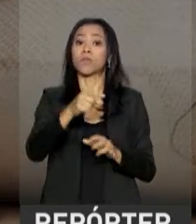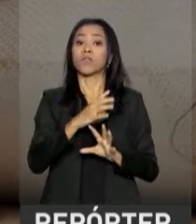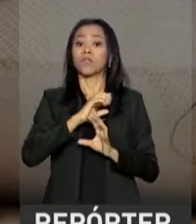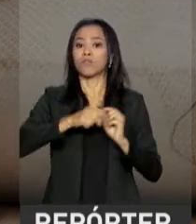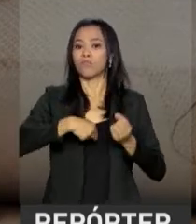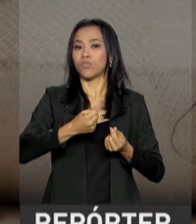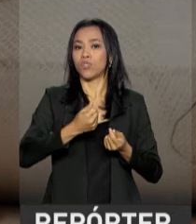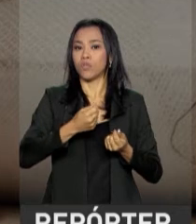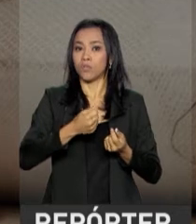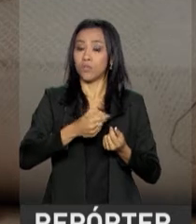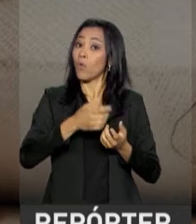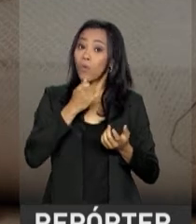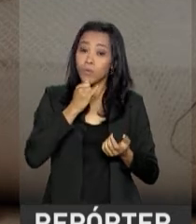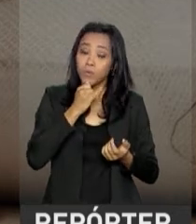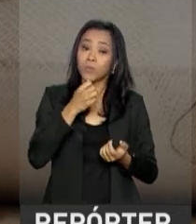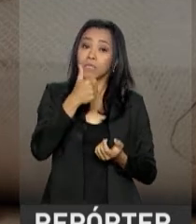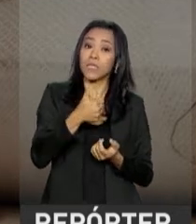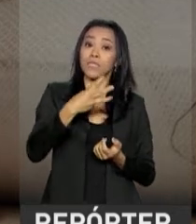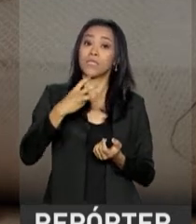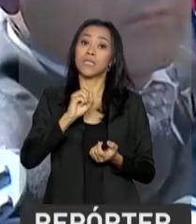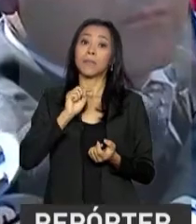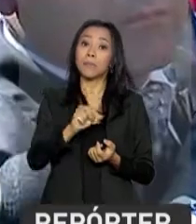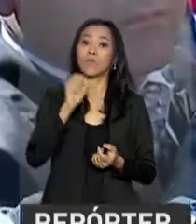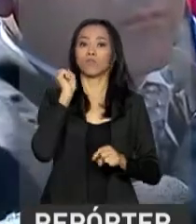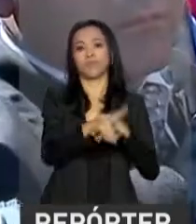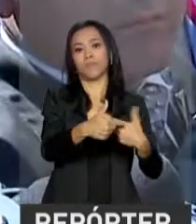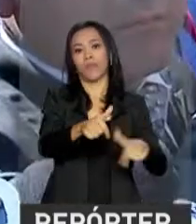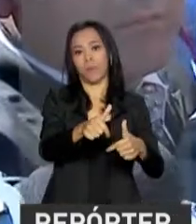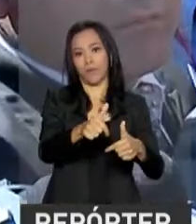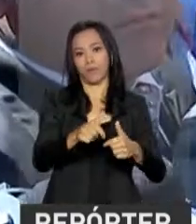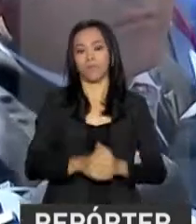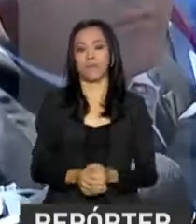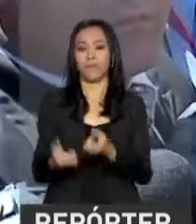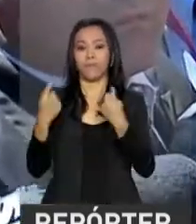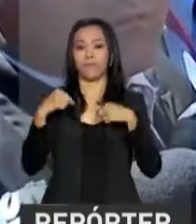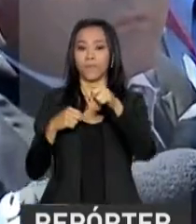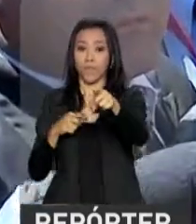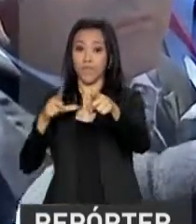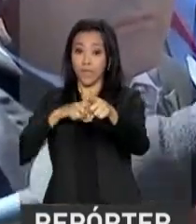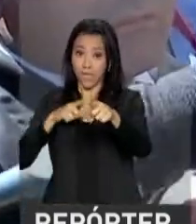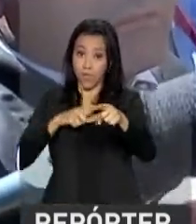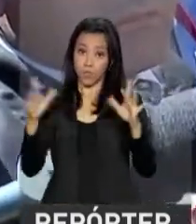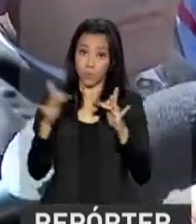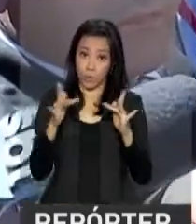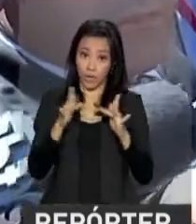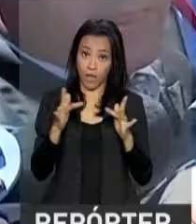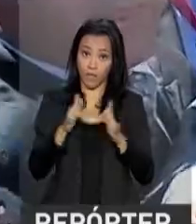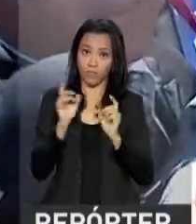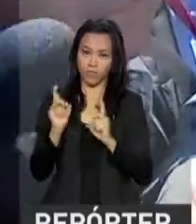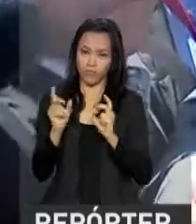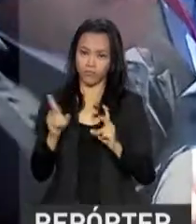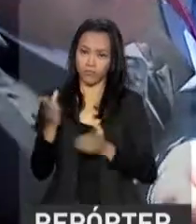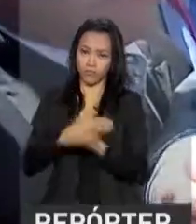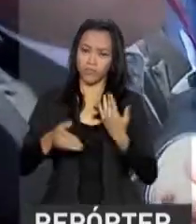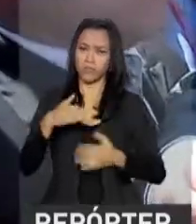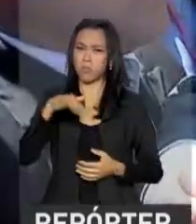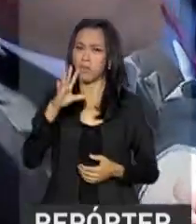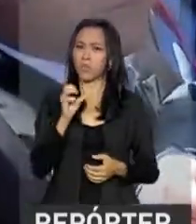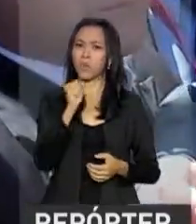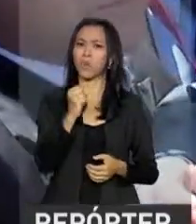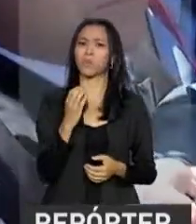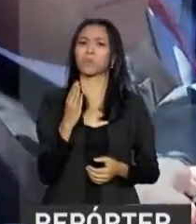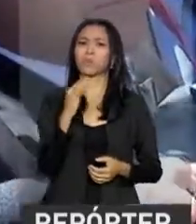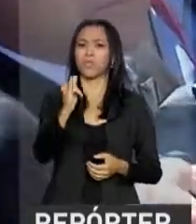mil postos de trabalho no país. Nós temos uma relação comercial fortíssima, são mais de 8 bilhões de dólares a